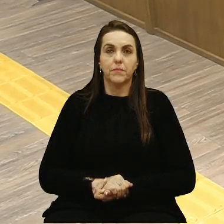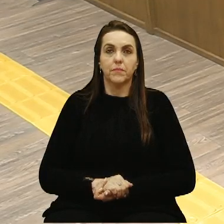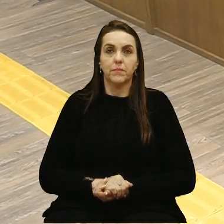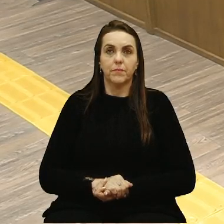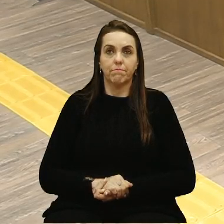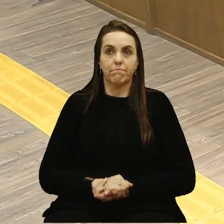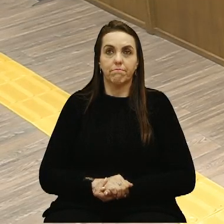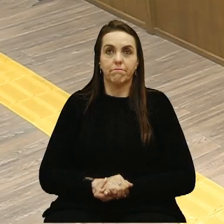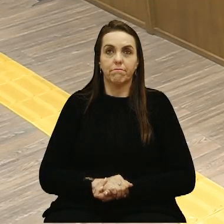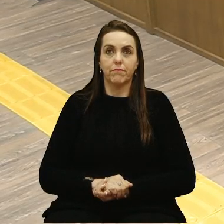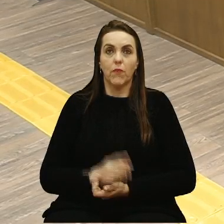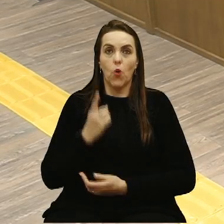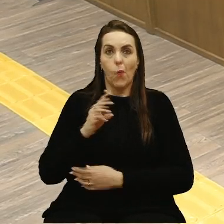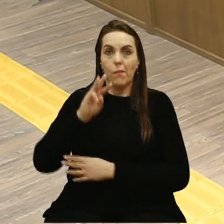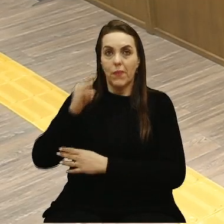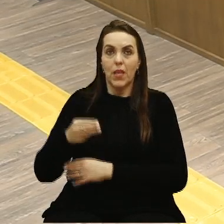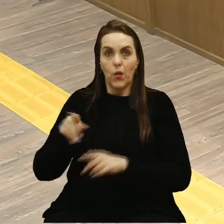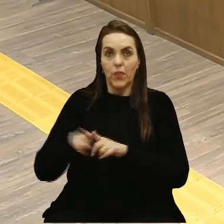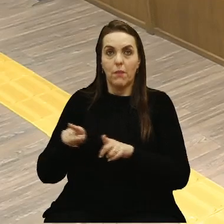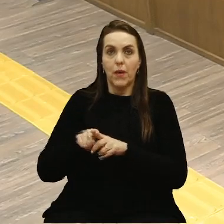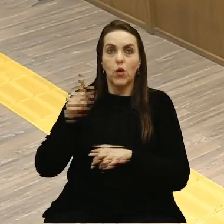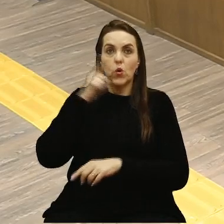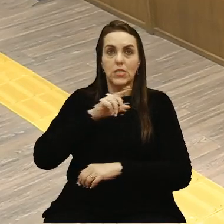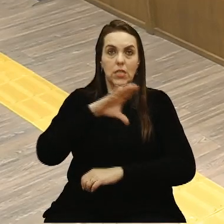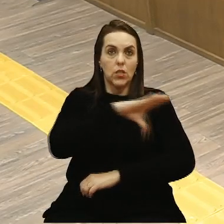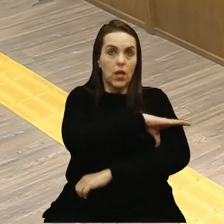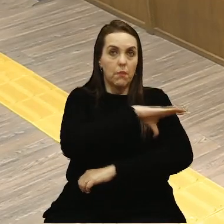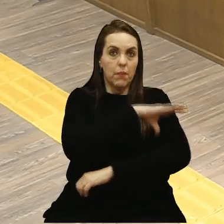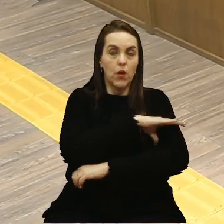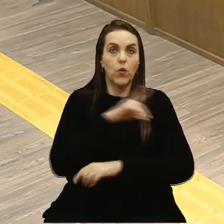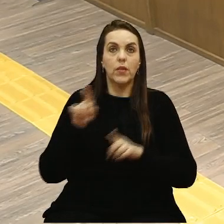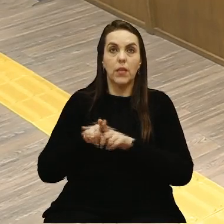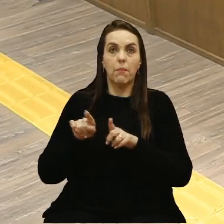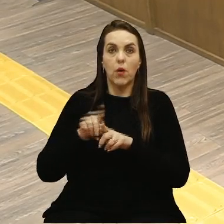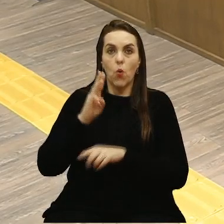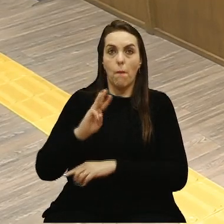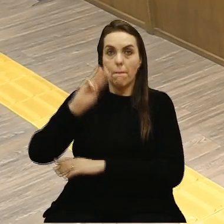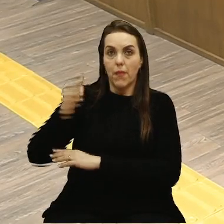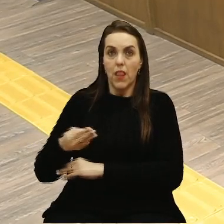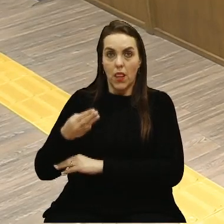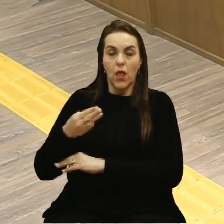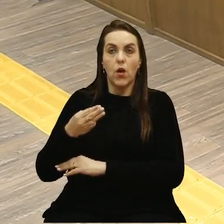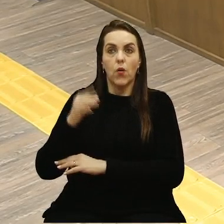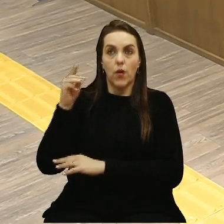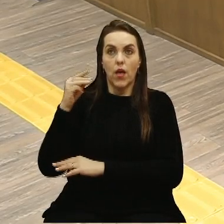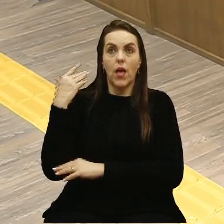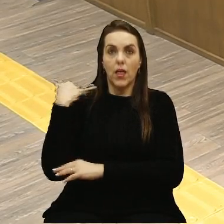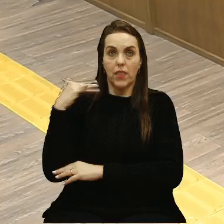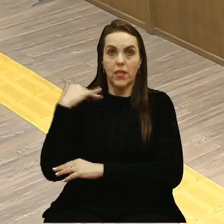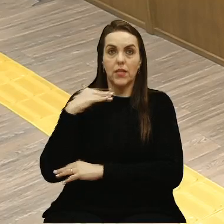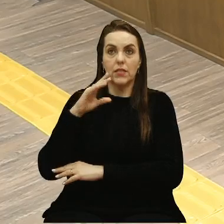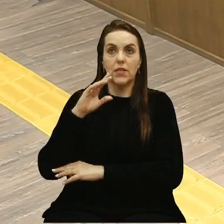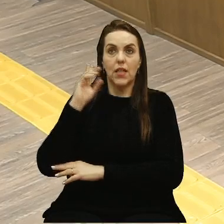R$ 1 milhão conseguido também pelo vereador Ramon e R$ 1 milhão conseguido pela vereadora Andressa com a deputada Dayana Santos.